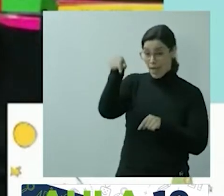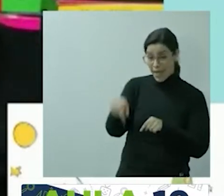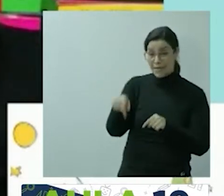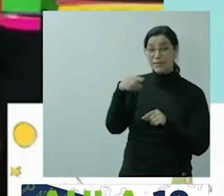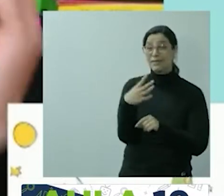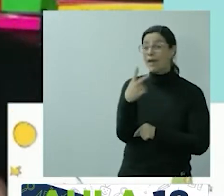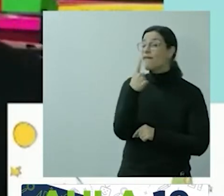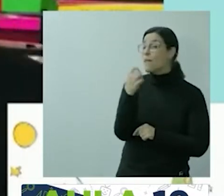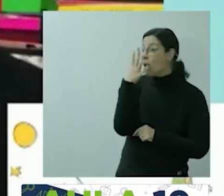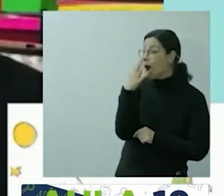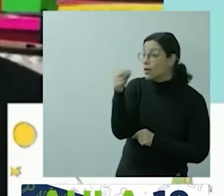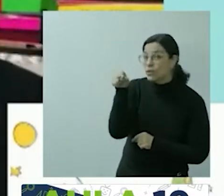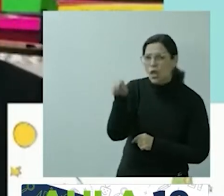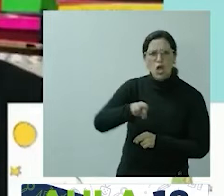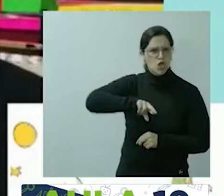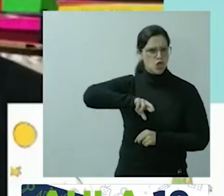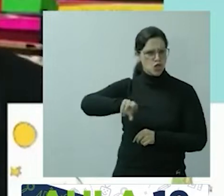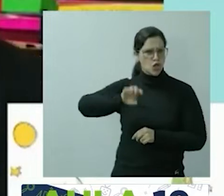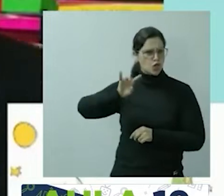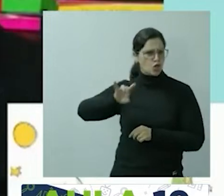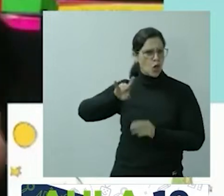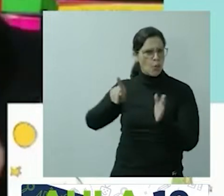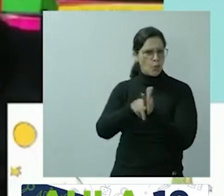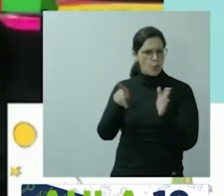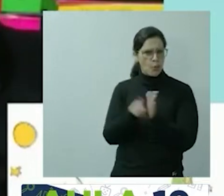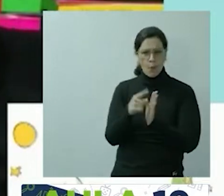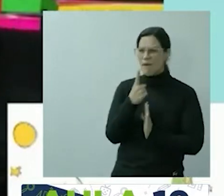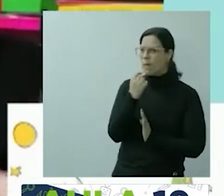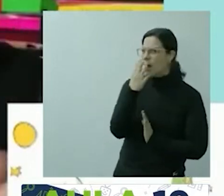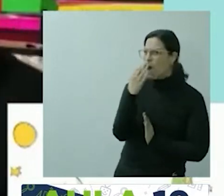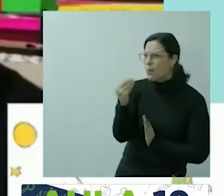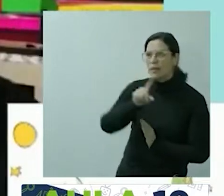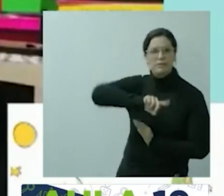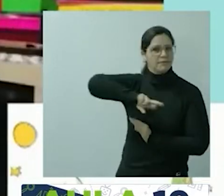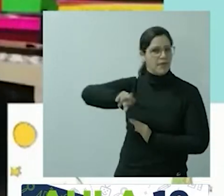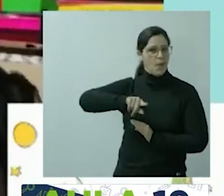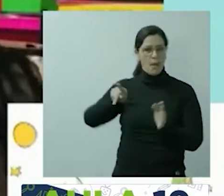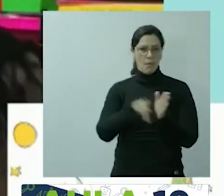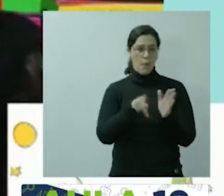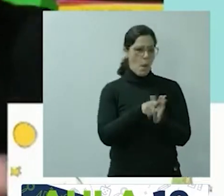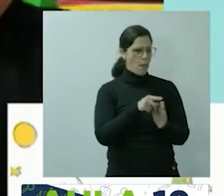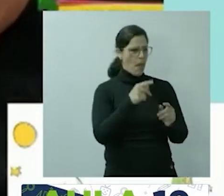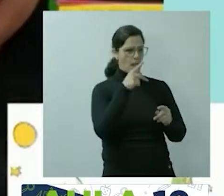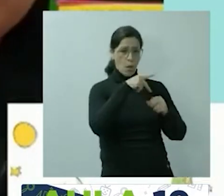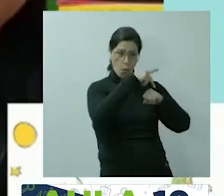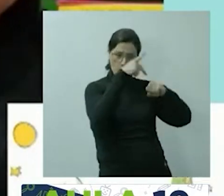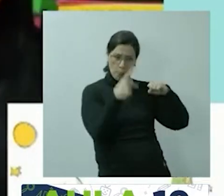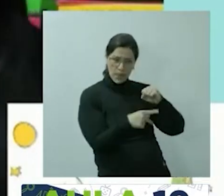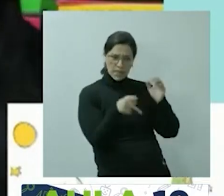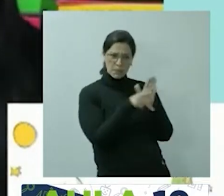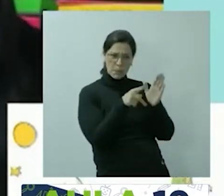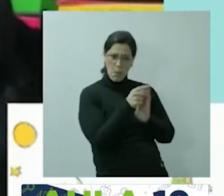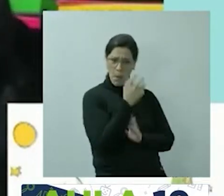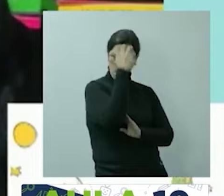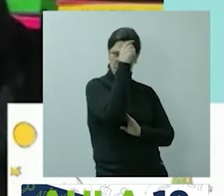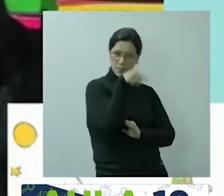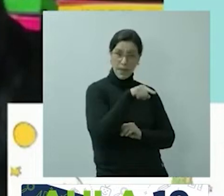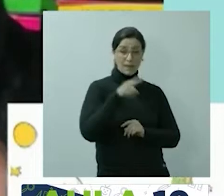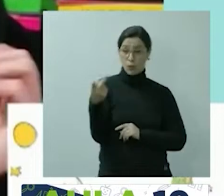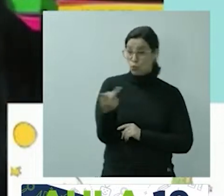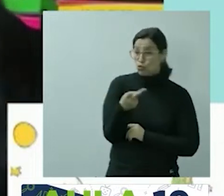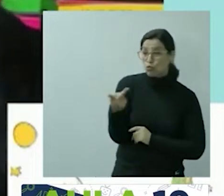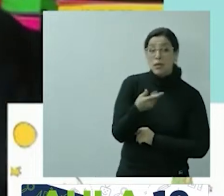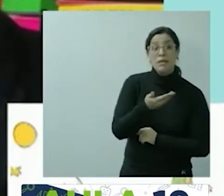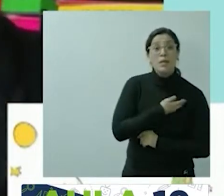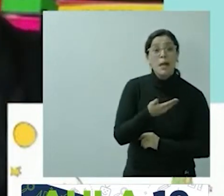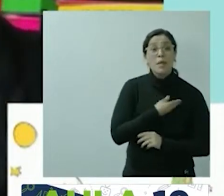raposa não era só uma raposa para o pequeno príncipe, e o pequeno príncipe não era só um príncipe para a raposa. Eles